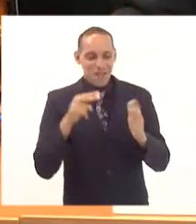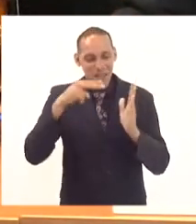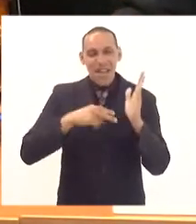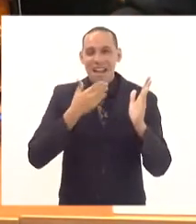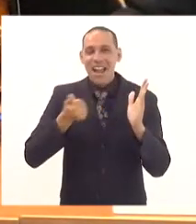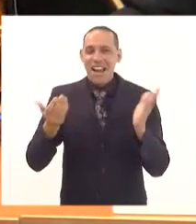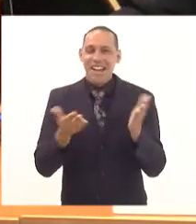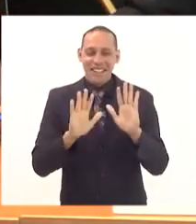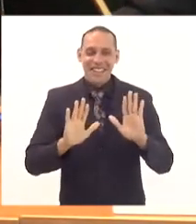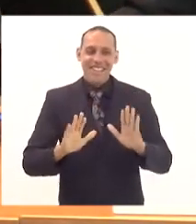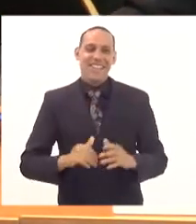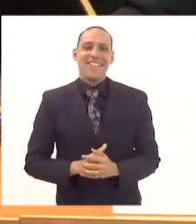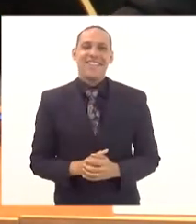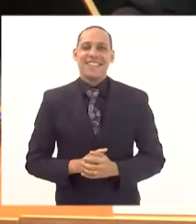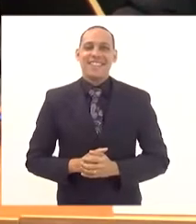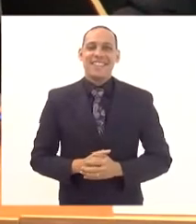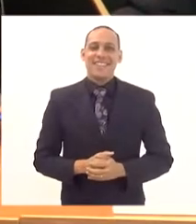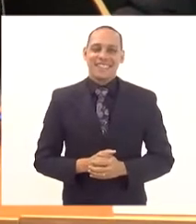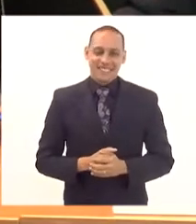vou ler melhor